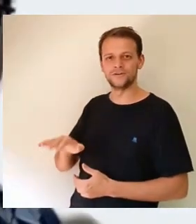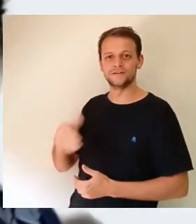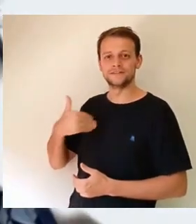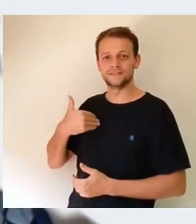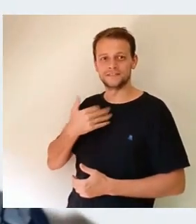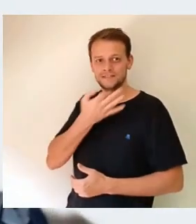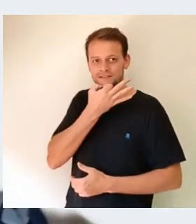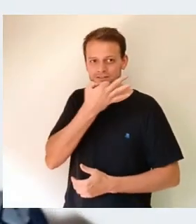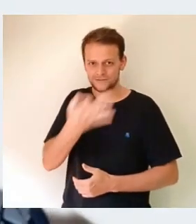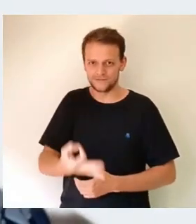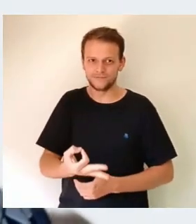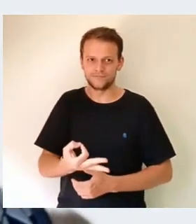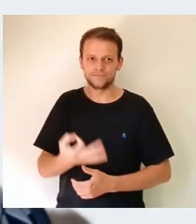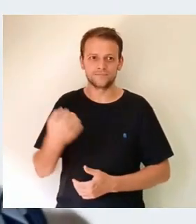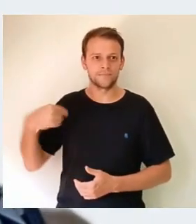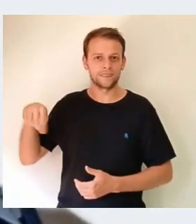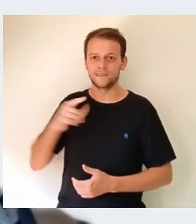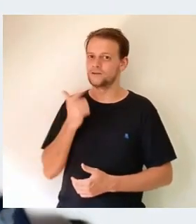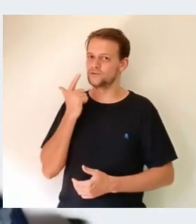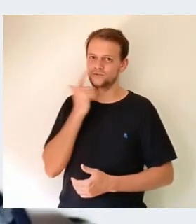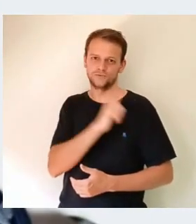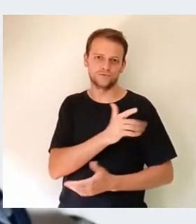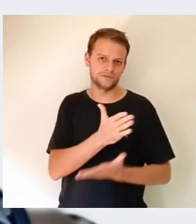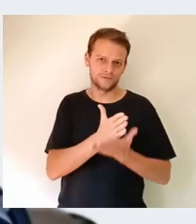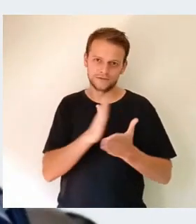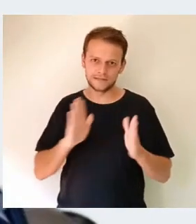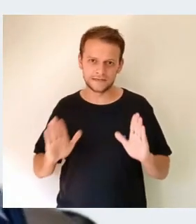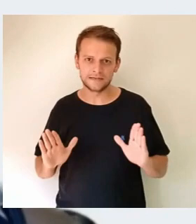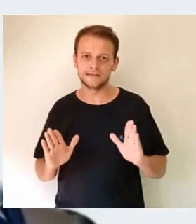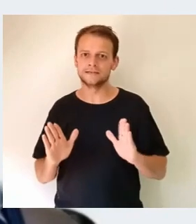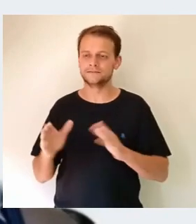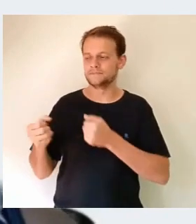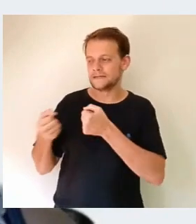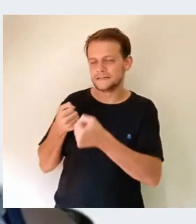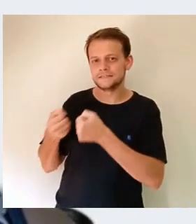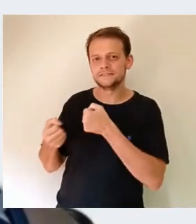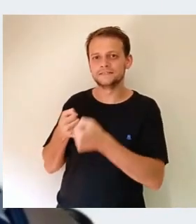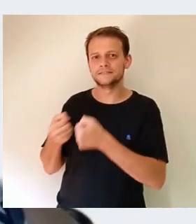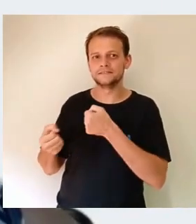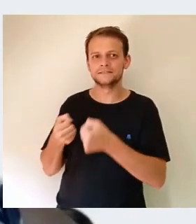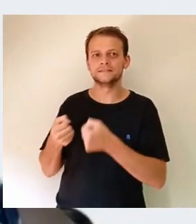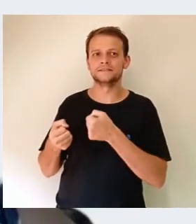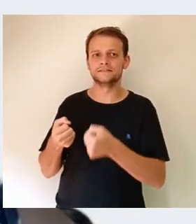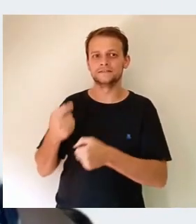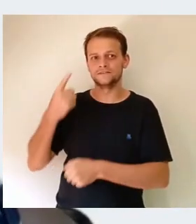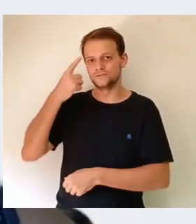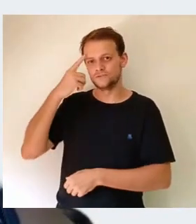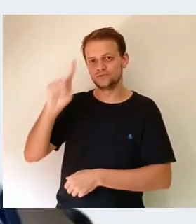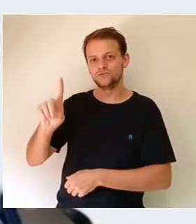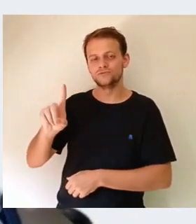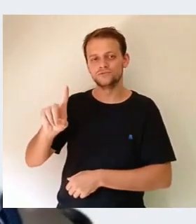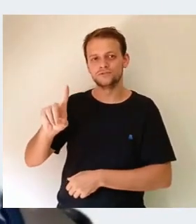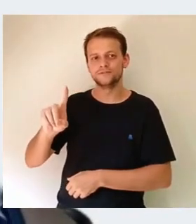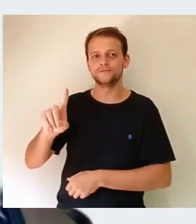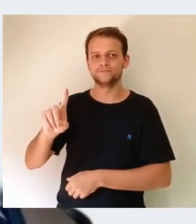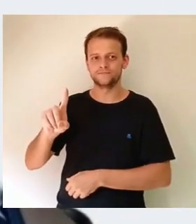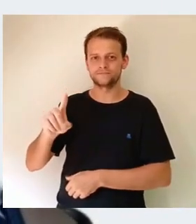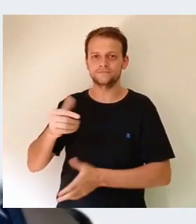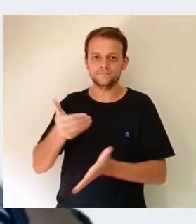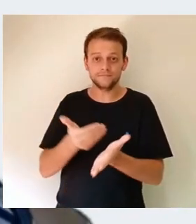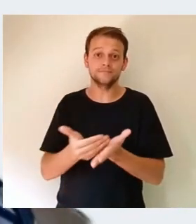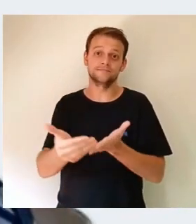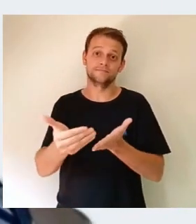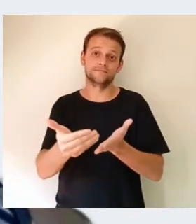Muito obrigada, Roger. Na verdade, eu vou comentar aqui com o público, né, que a gente não conseguiu terminar a nossa gravação no